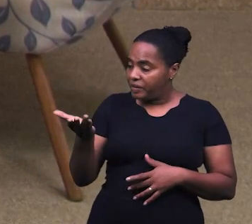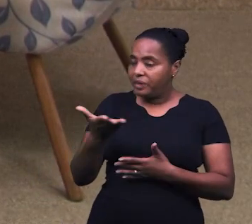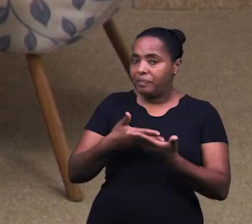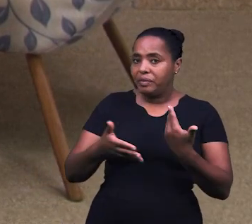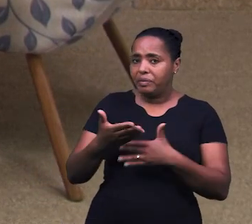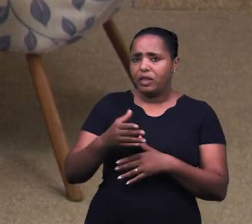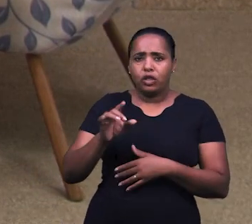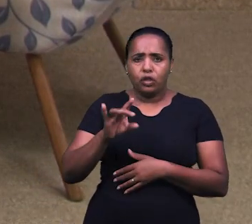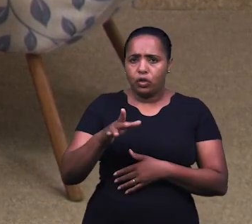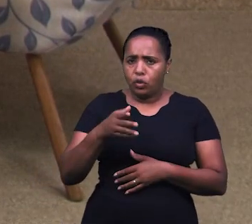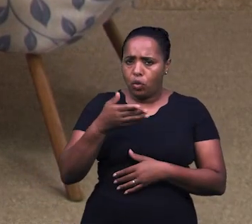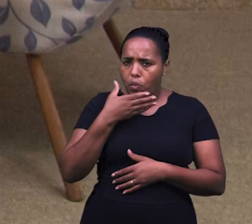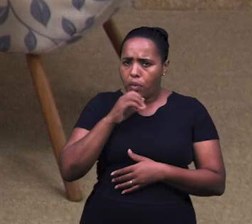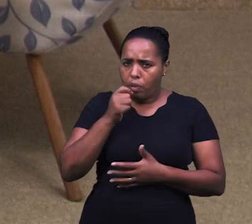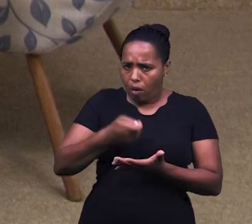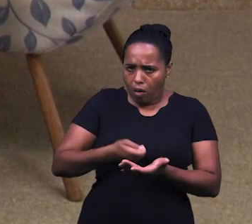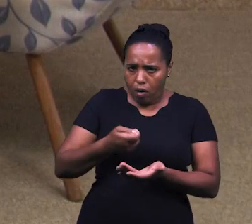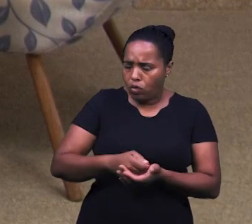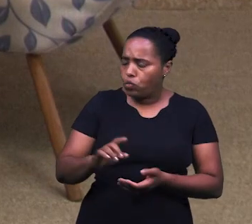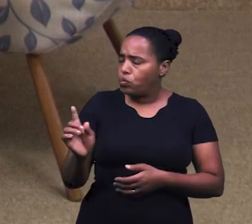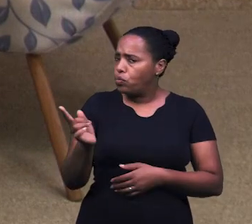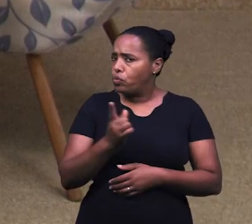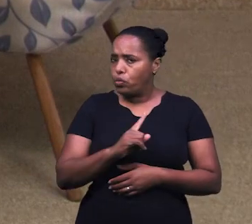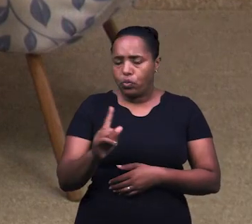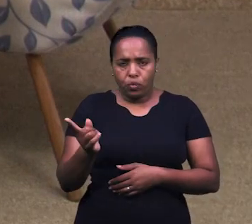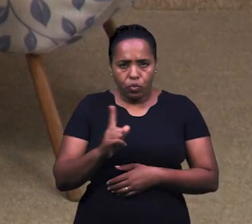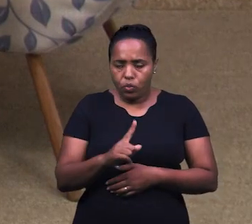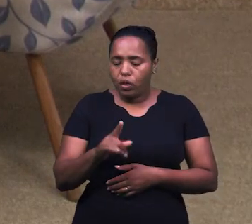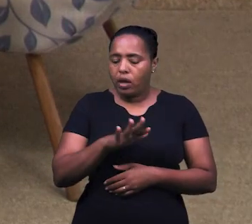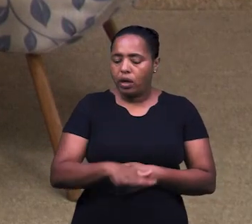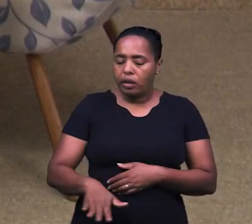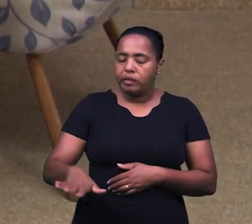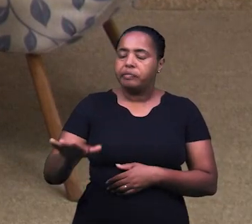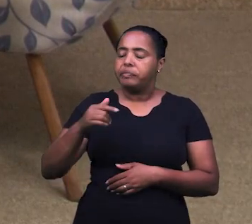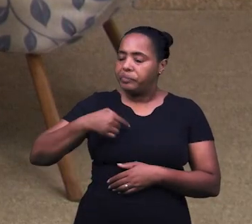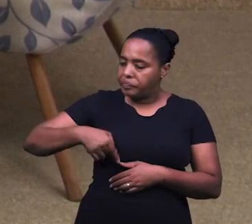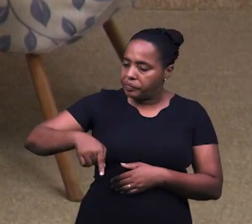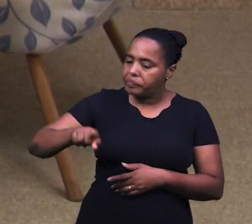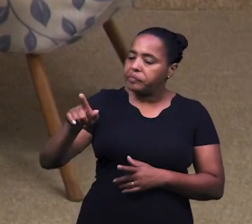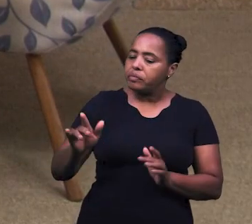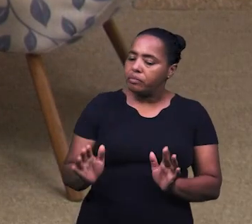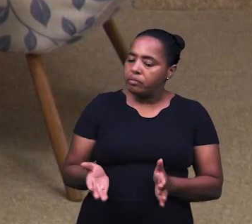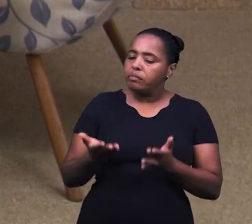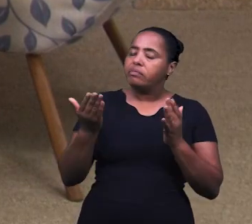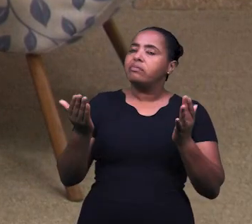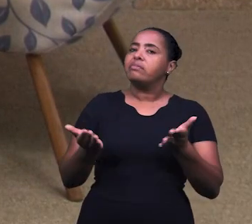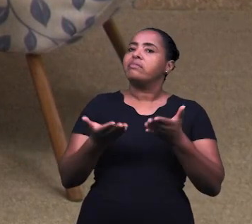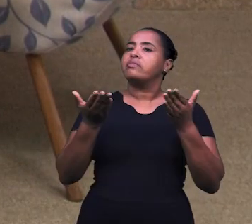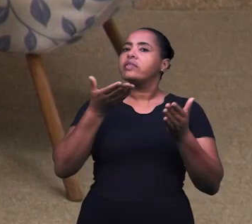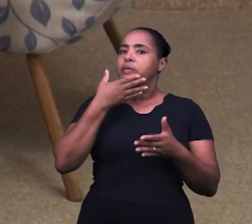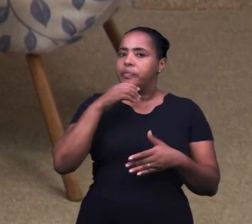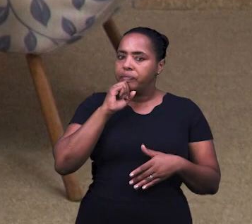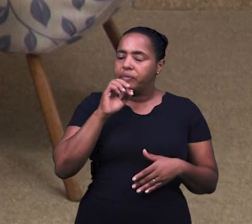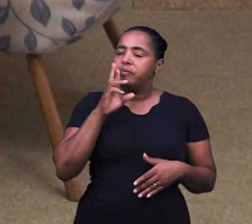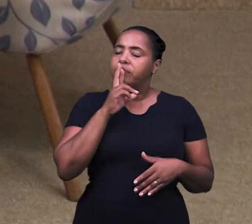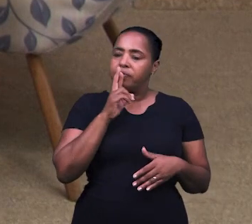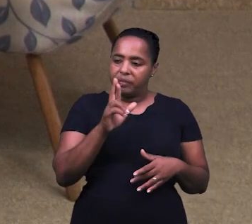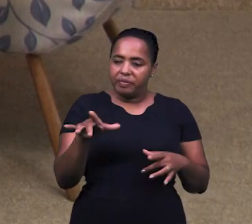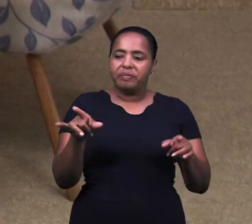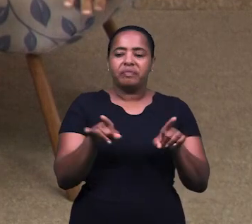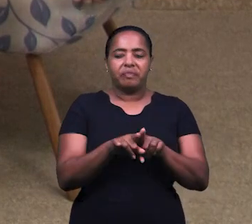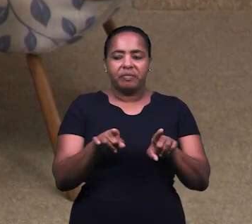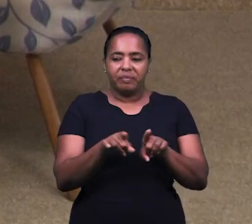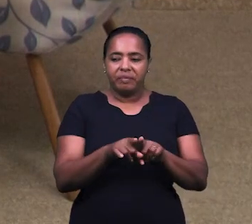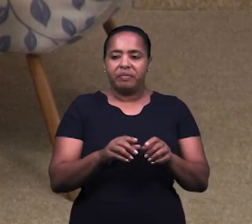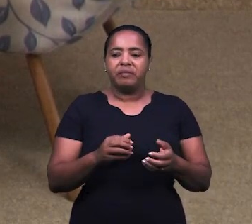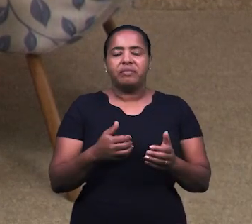participar. Amém. Não são os pais que estão obrigando ou tomando qualquer medida, não, nada disso. As crianças têm incentivado, inclusive, aos pais